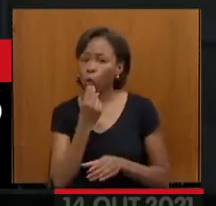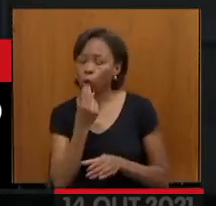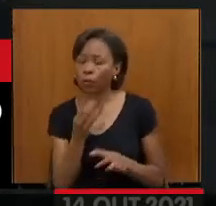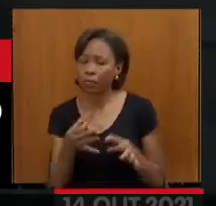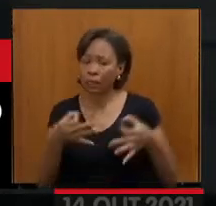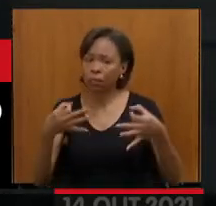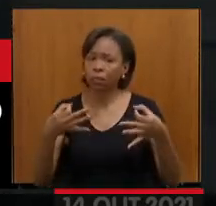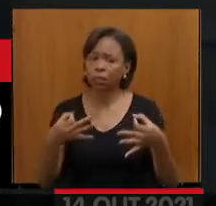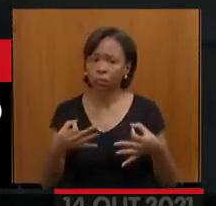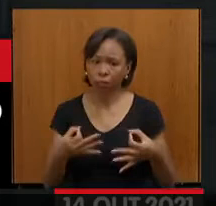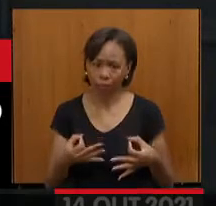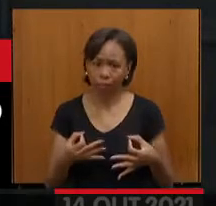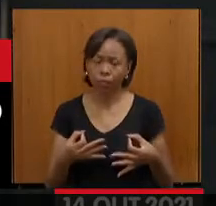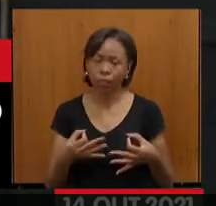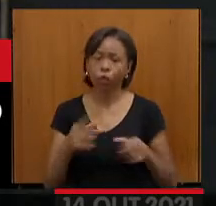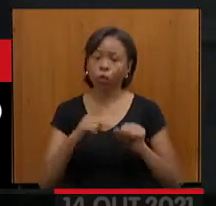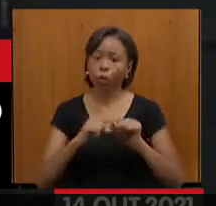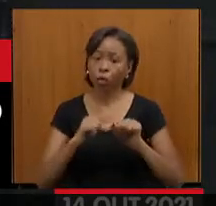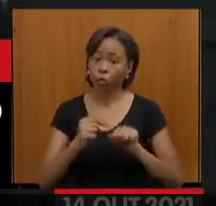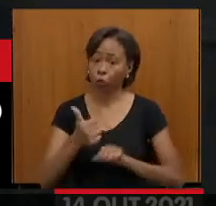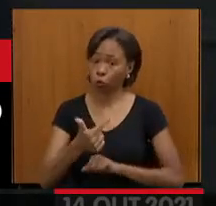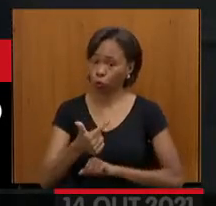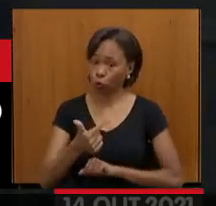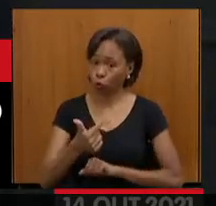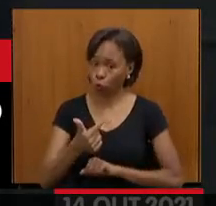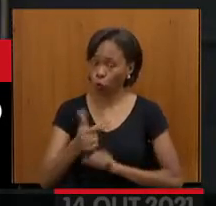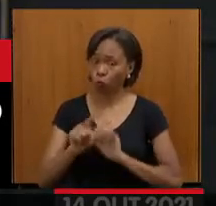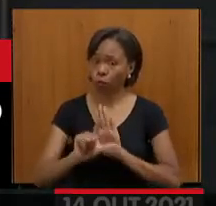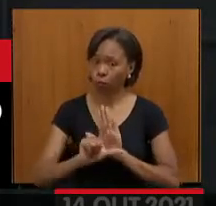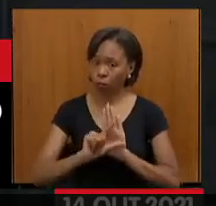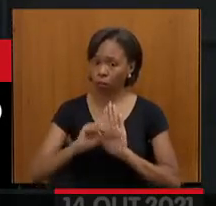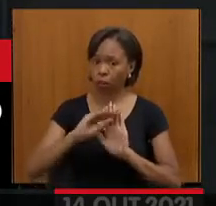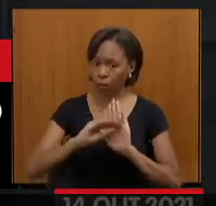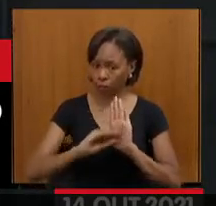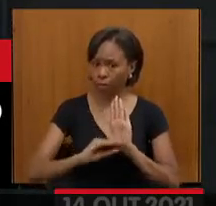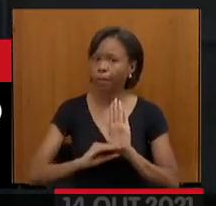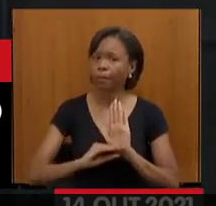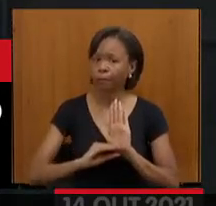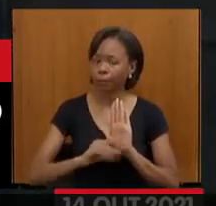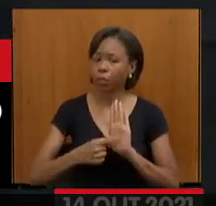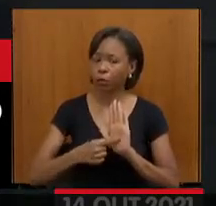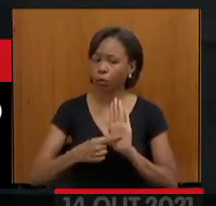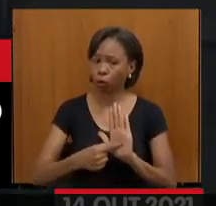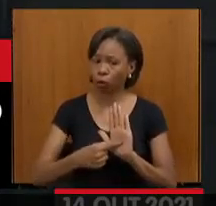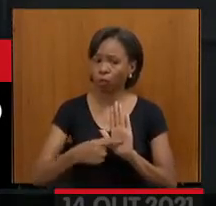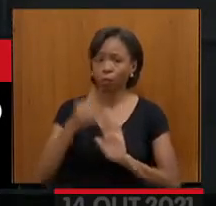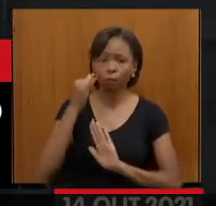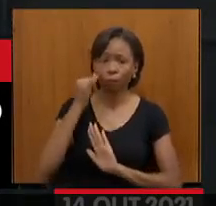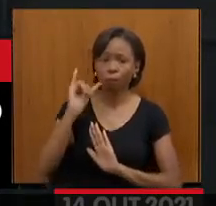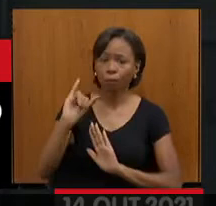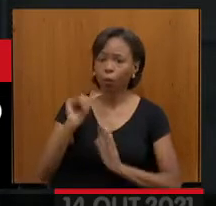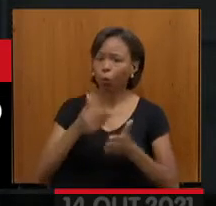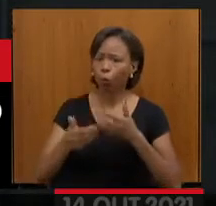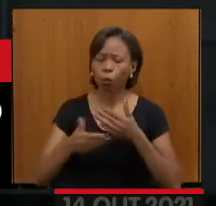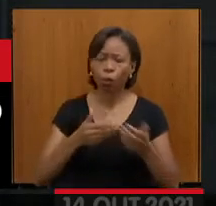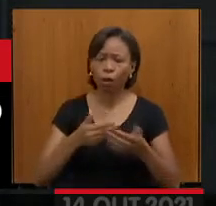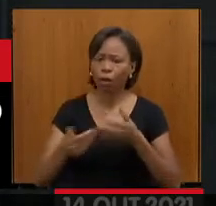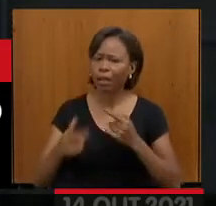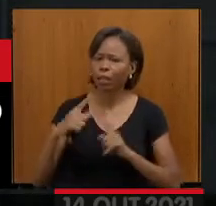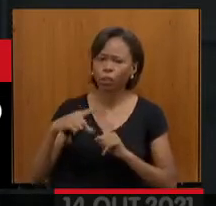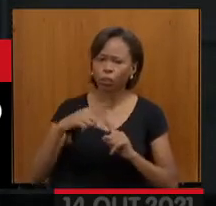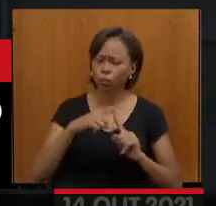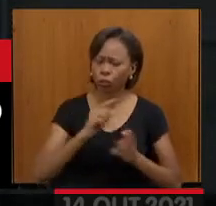previsto no artigo 12 da Convenção sobre a Eliminação de Todas as Formas de Discriminação contra a Mulher da